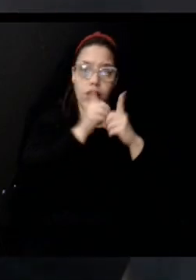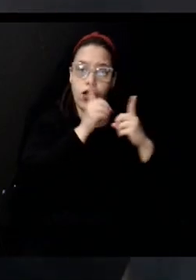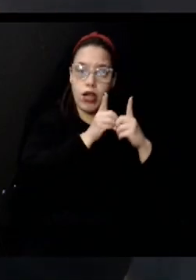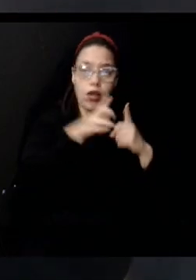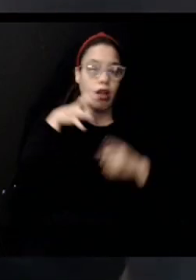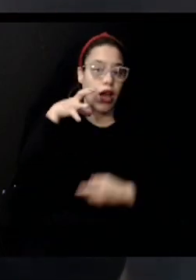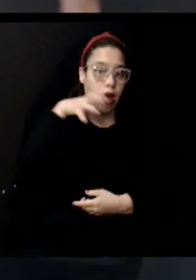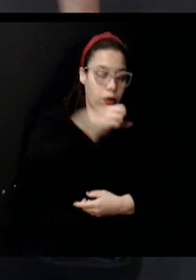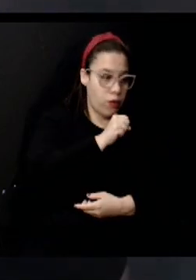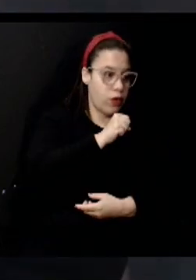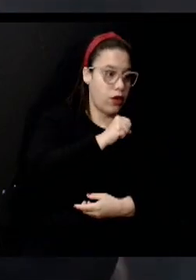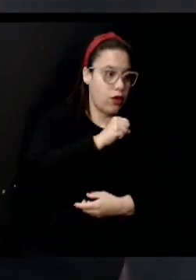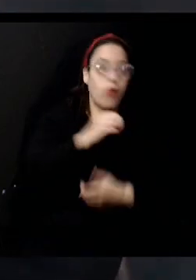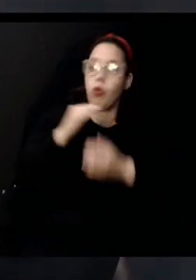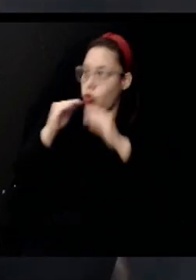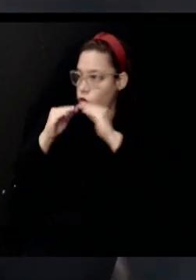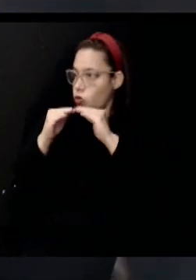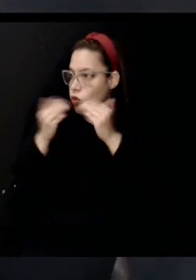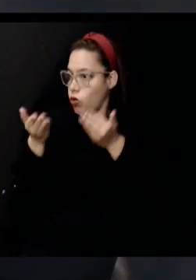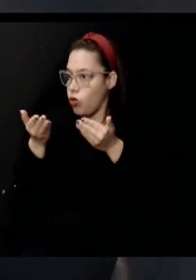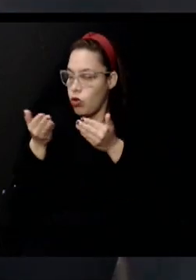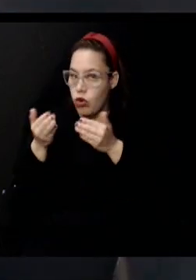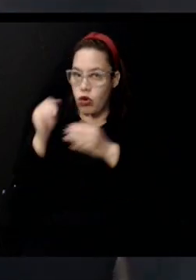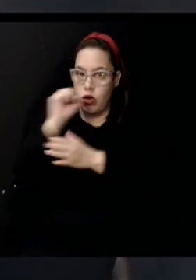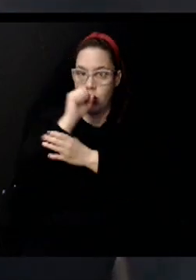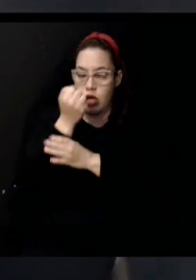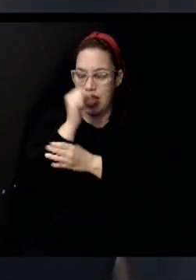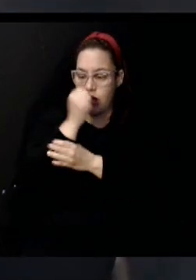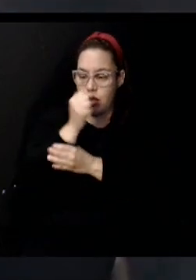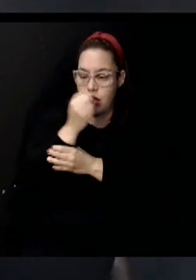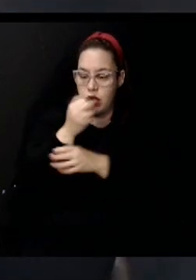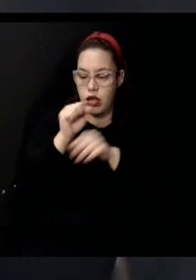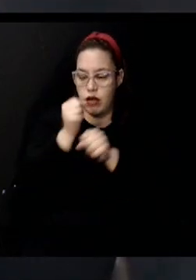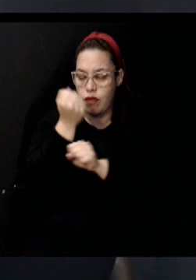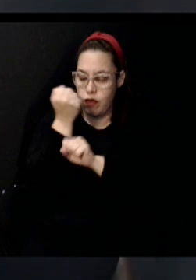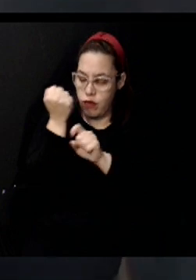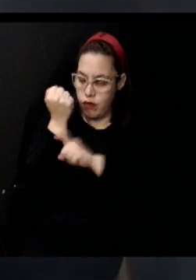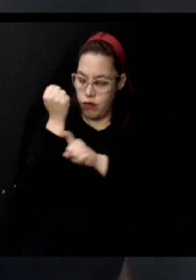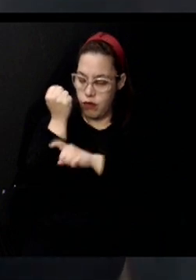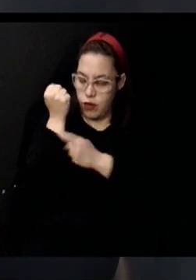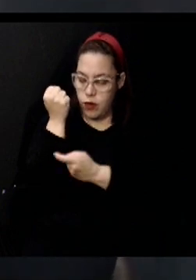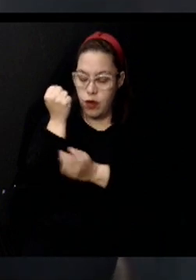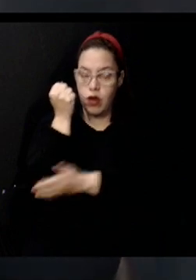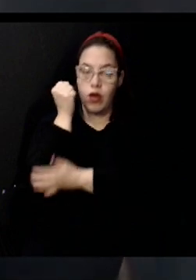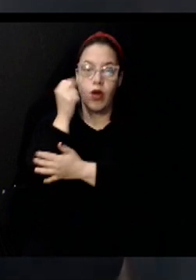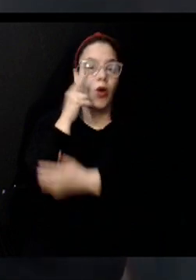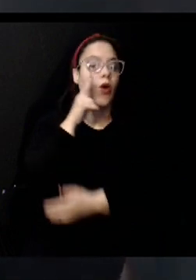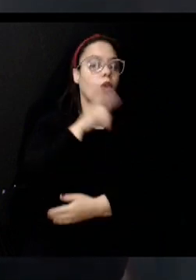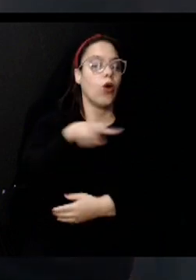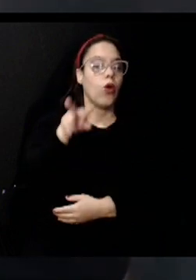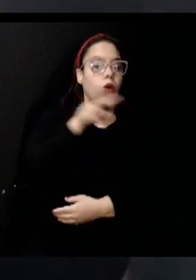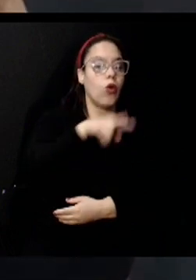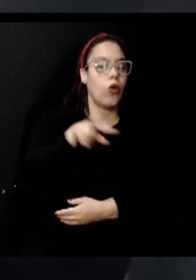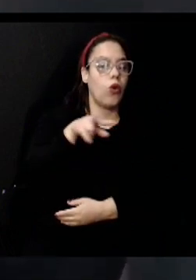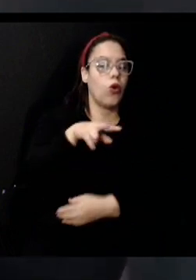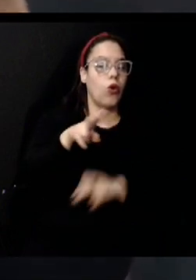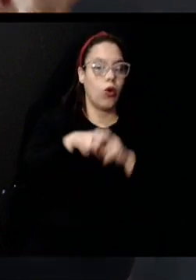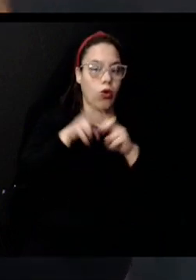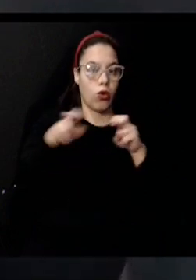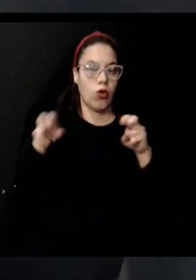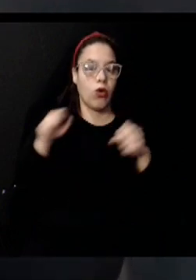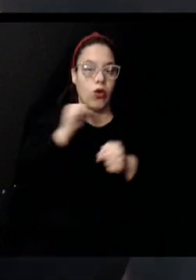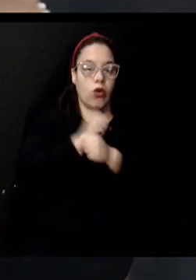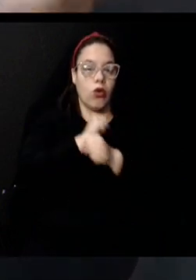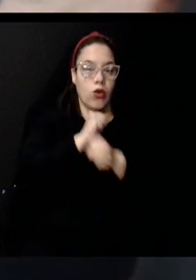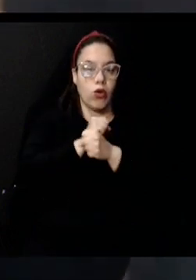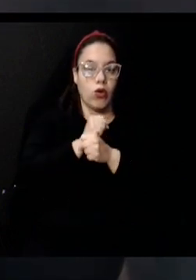Uhum. Concordo, exato. né, porque Sim. estava Exato. quebrado, tal, não sei o quê. Uhum. Mas ele reclamou e ele olhava para as pessoas sentadas que estavam esperando, assim, Uhum. uma hora, né, que uma